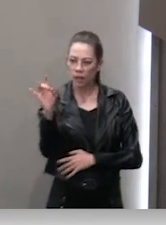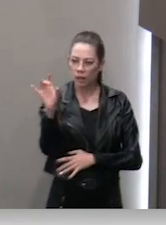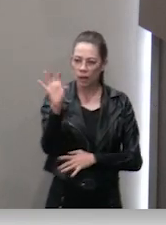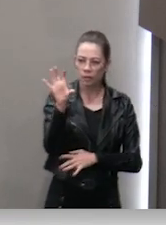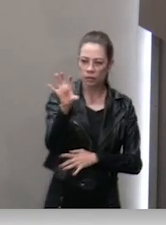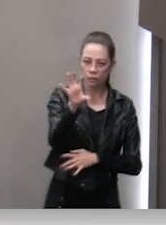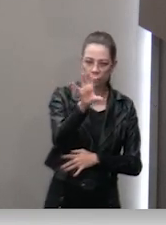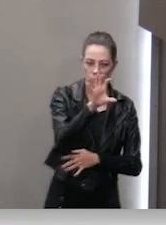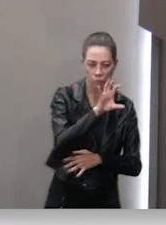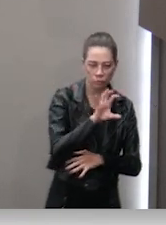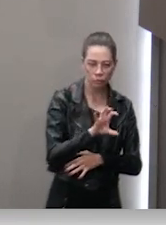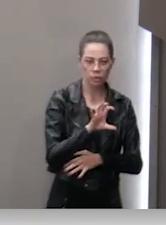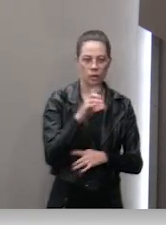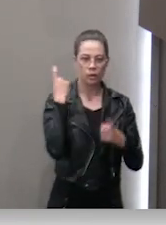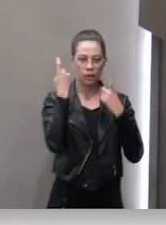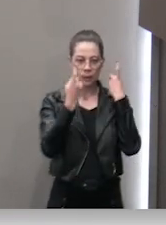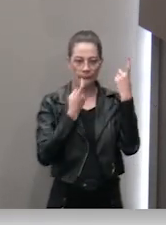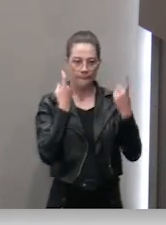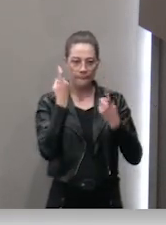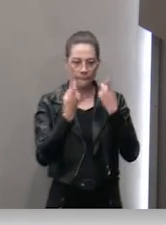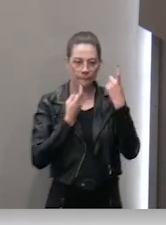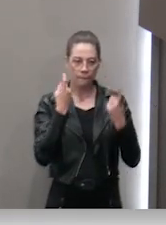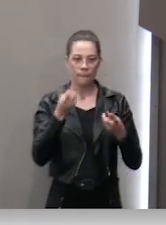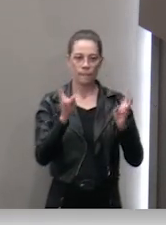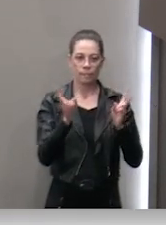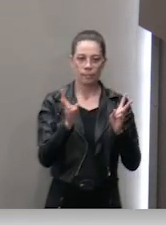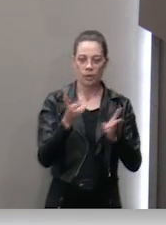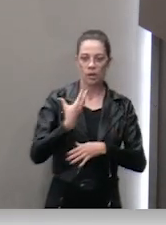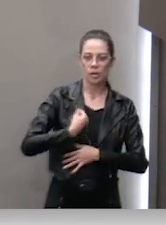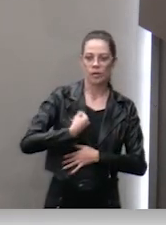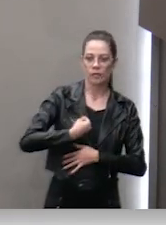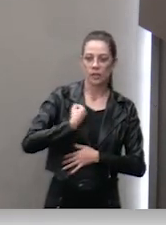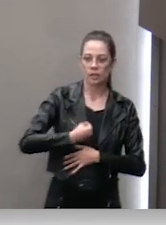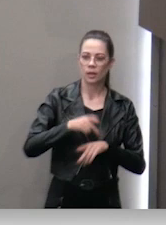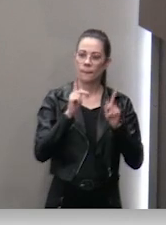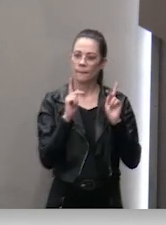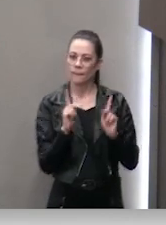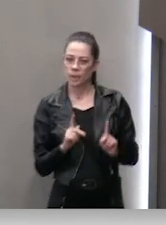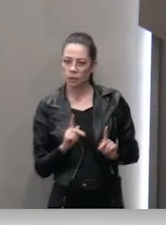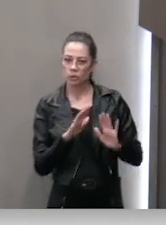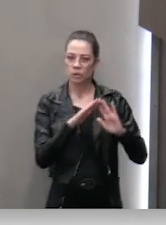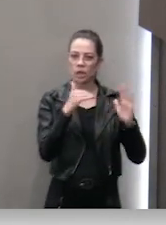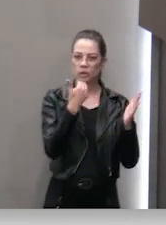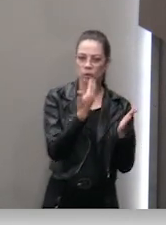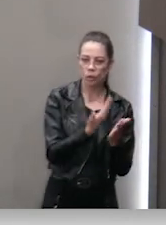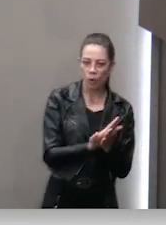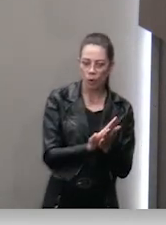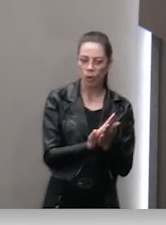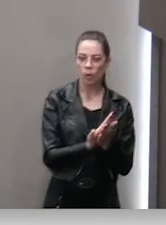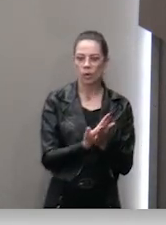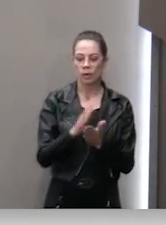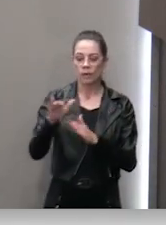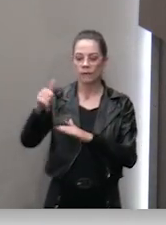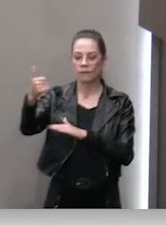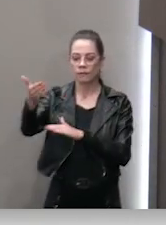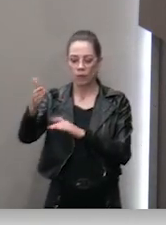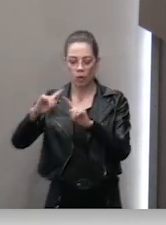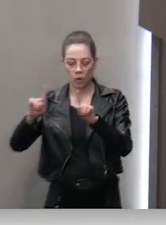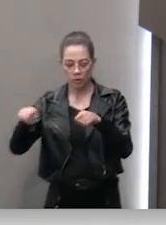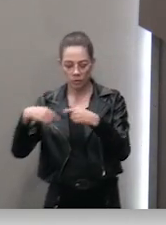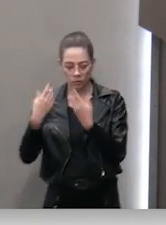uma, de se preocupar, Zé, com a vida das pessoas lá da escola, lá do pátio, lá